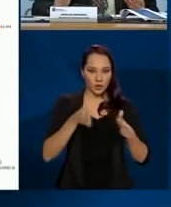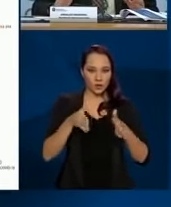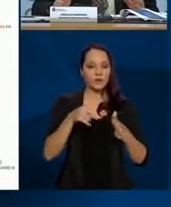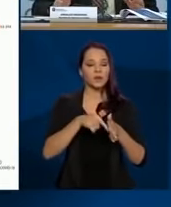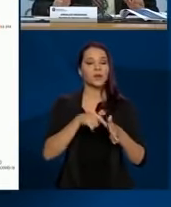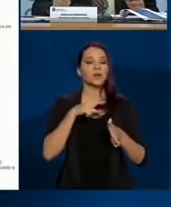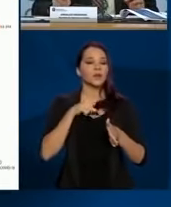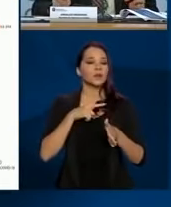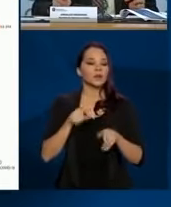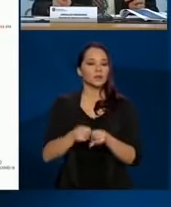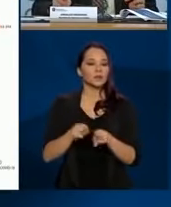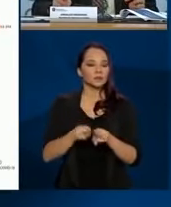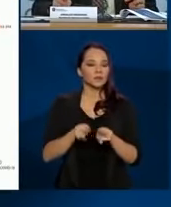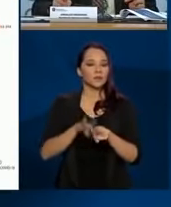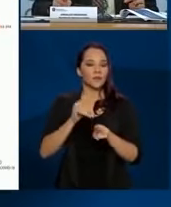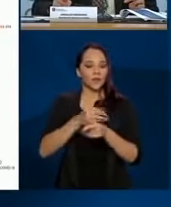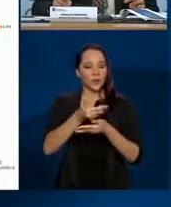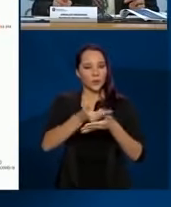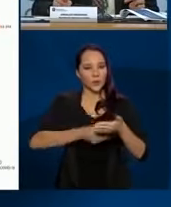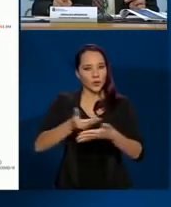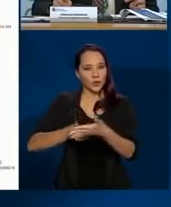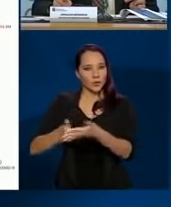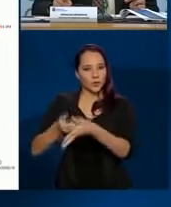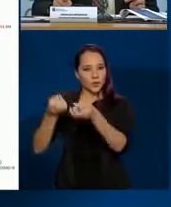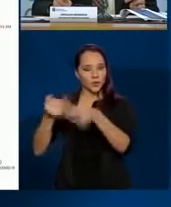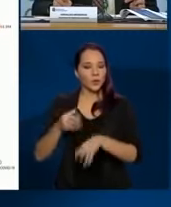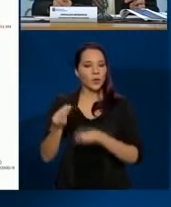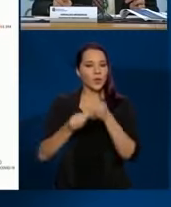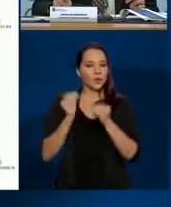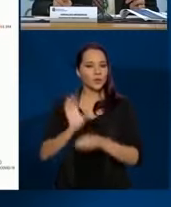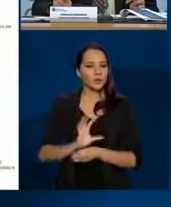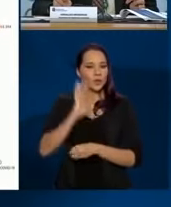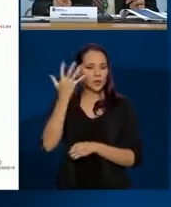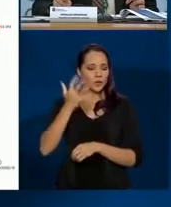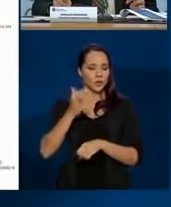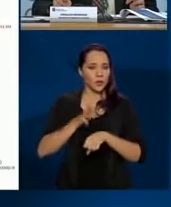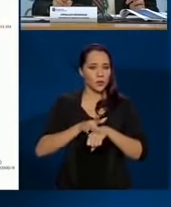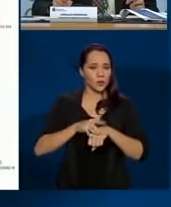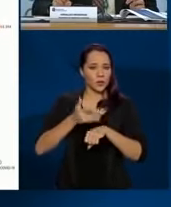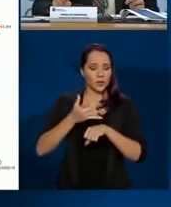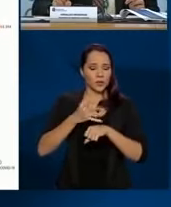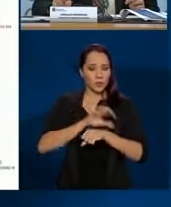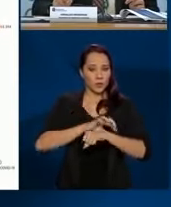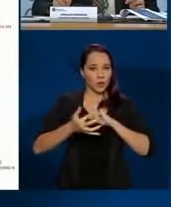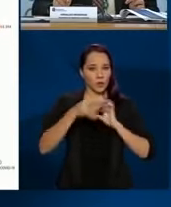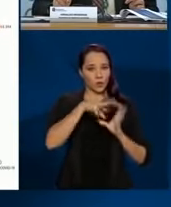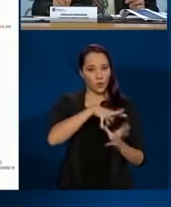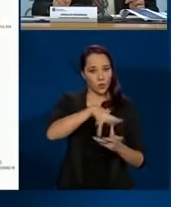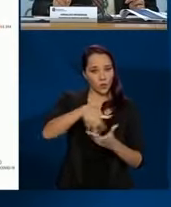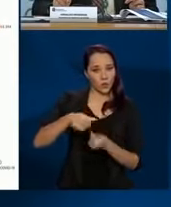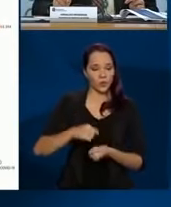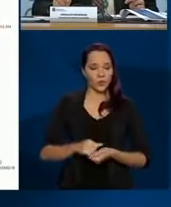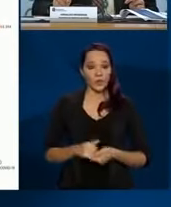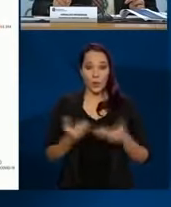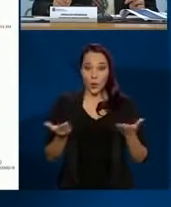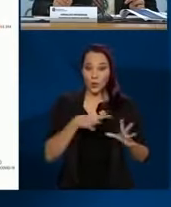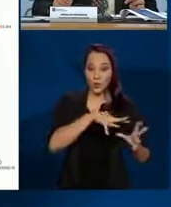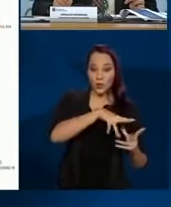traz no boletim a situação epidemiológica da Covid no mundo. No mundo temos